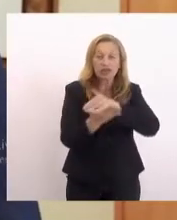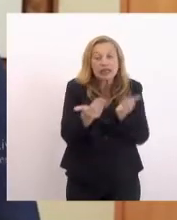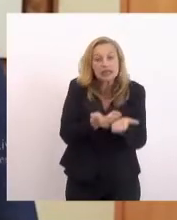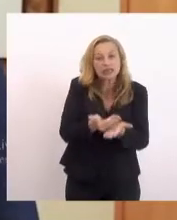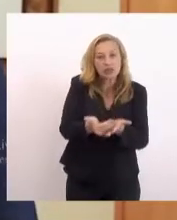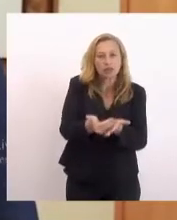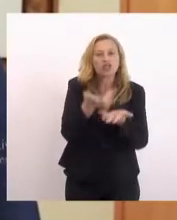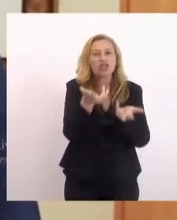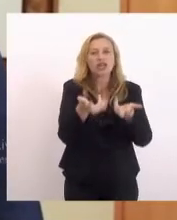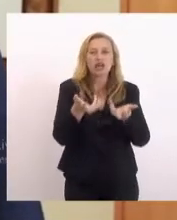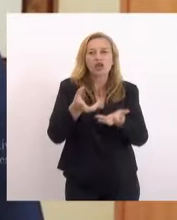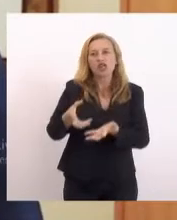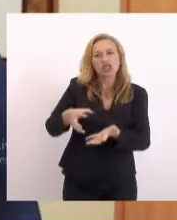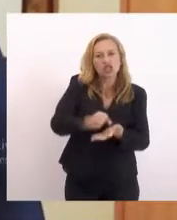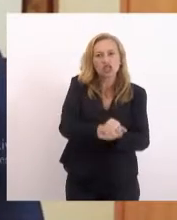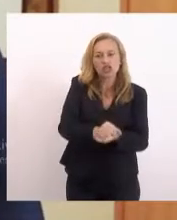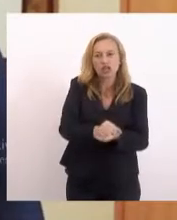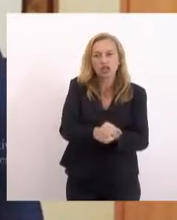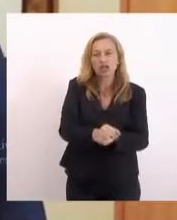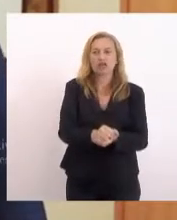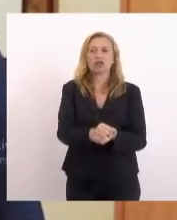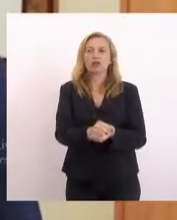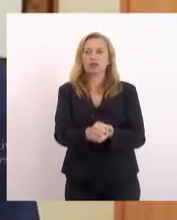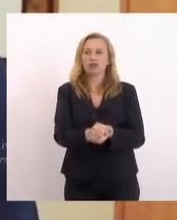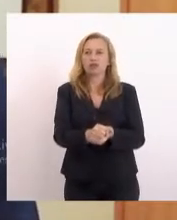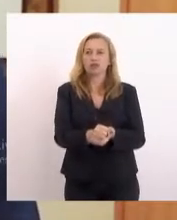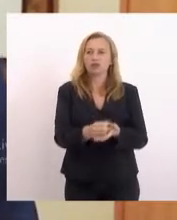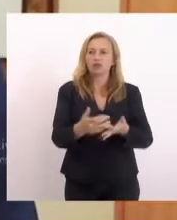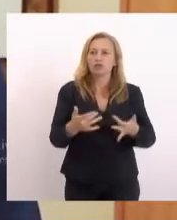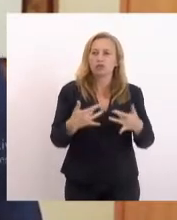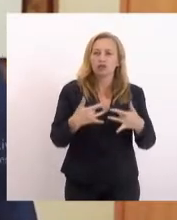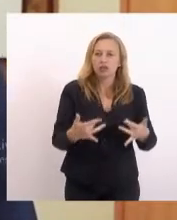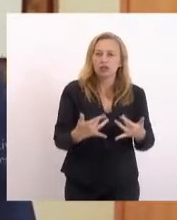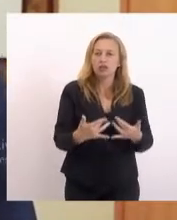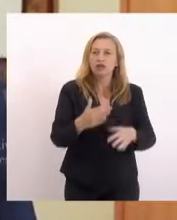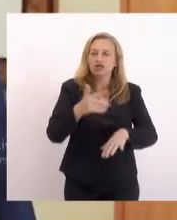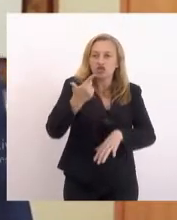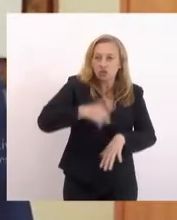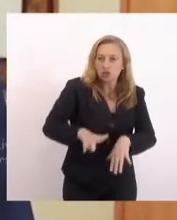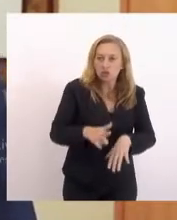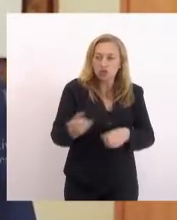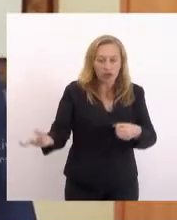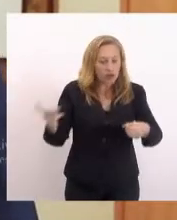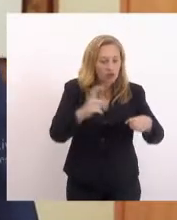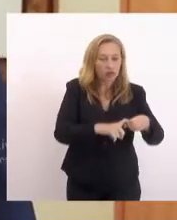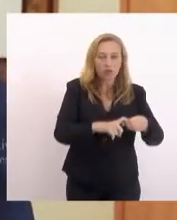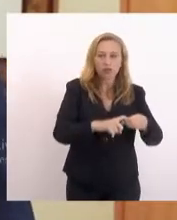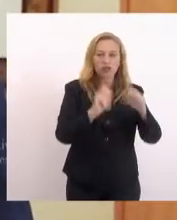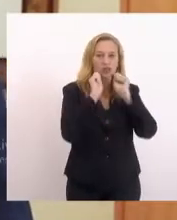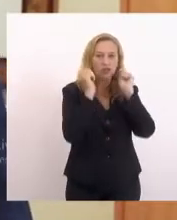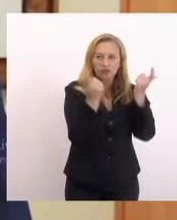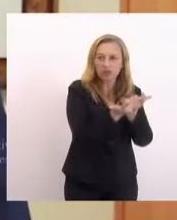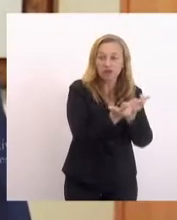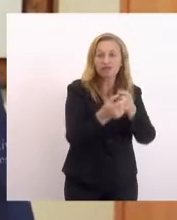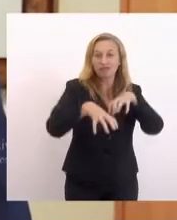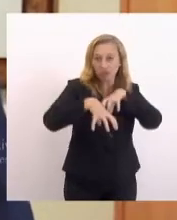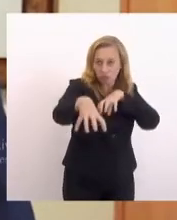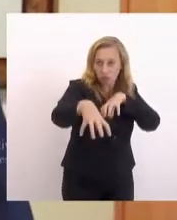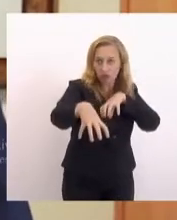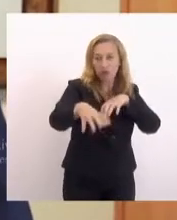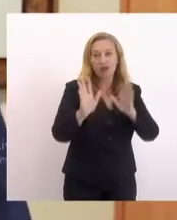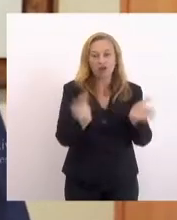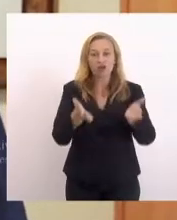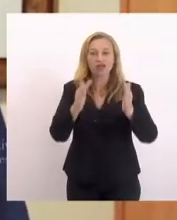Inicialmente, quero registrar o meu contentamento por mais uma vez ter a honra de voltar ao plenário, agora virtual, dessa